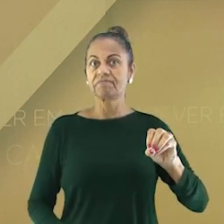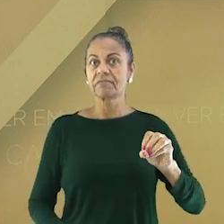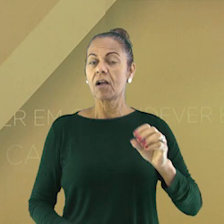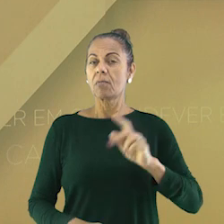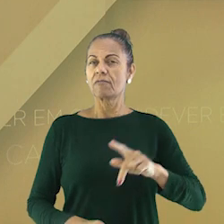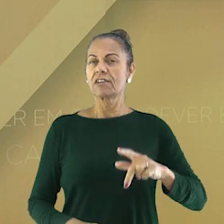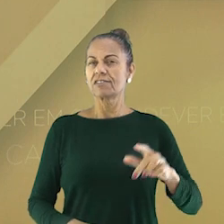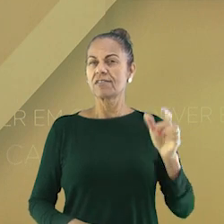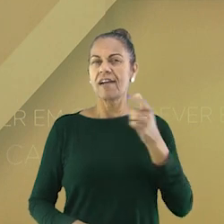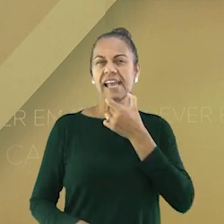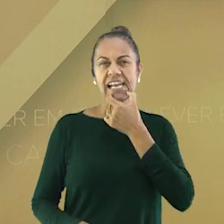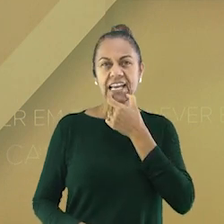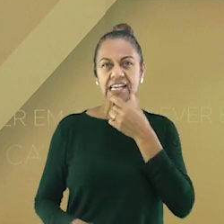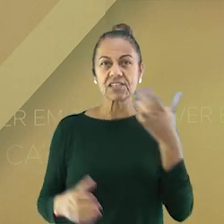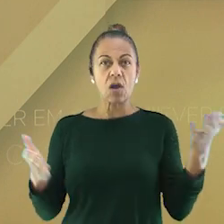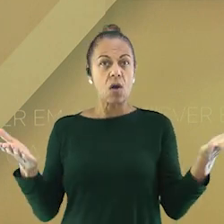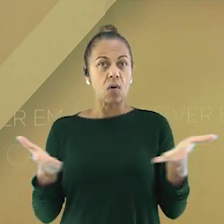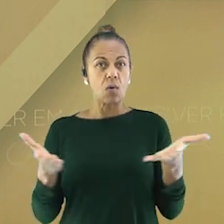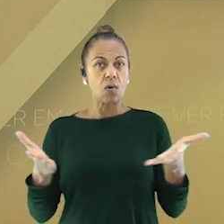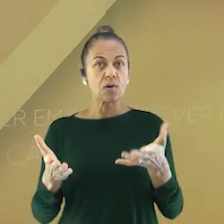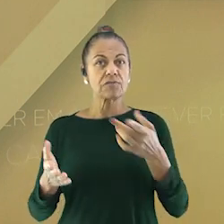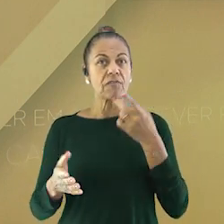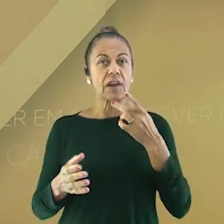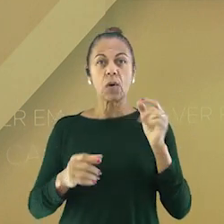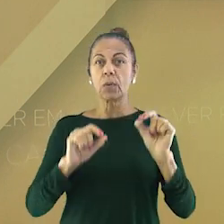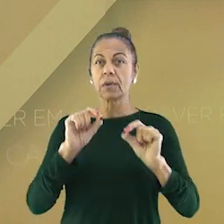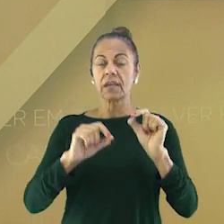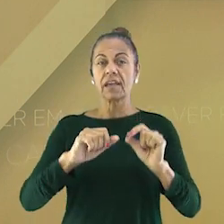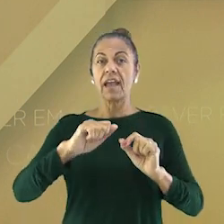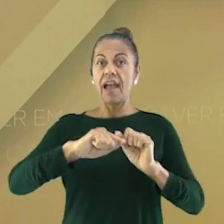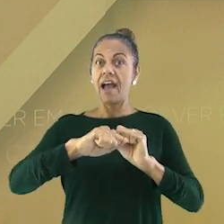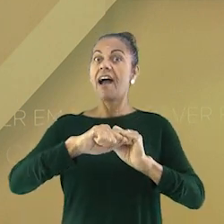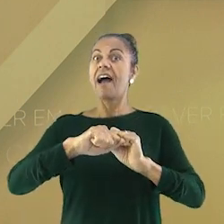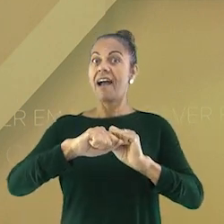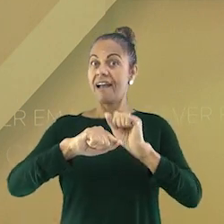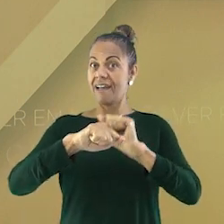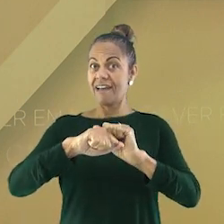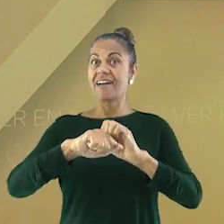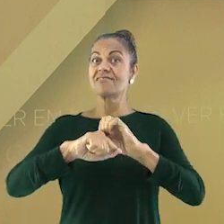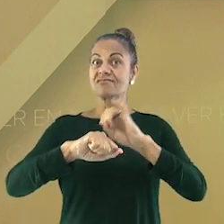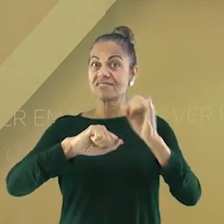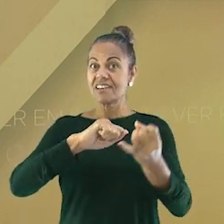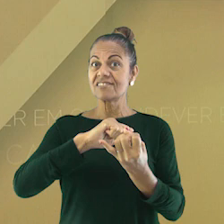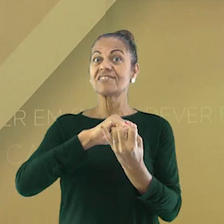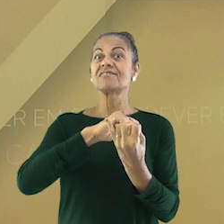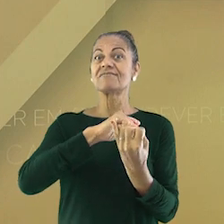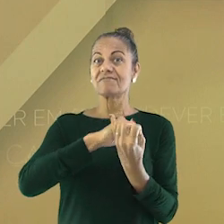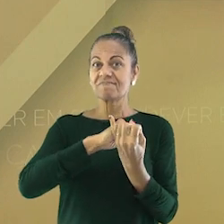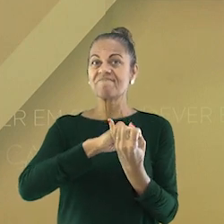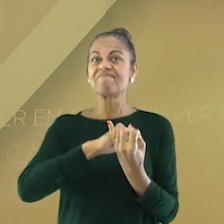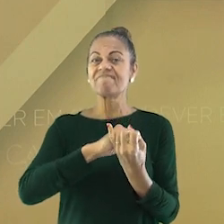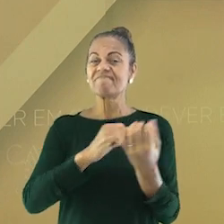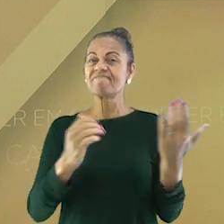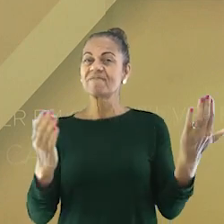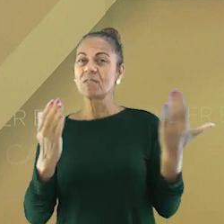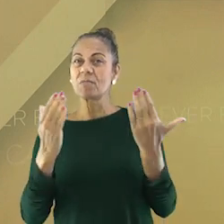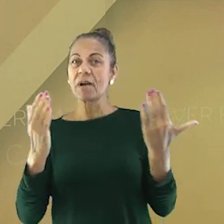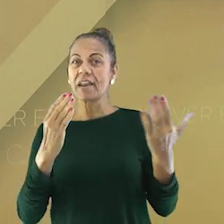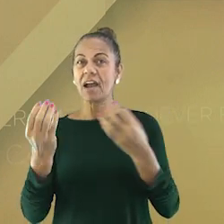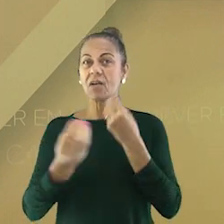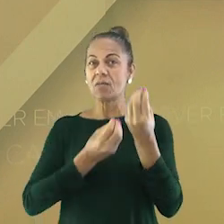comparativos. Nesta aula, trataremos das diferentes formas de comparações em inglês. Quando e como